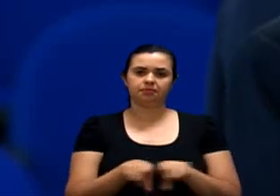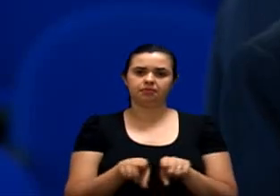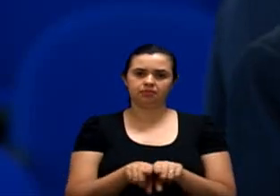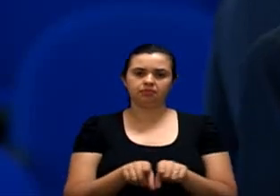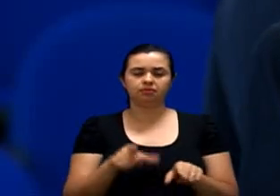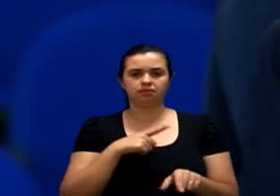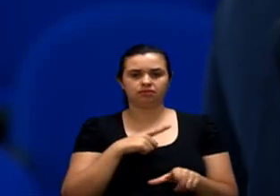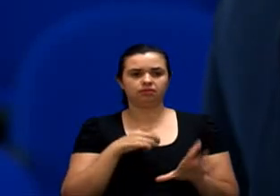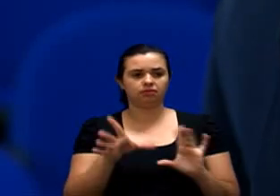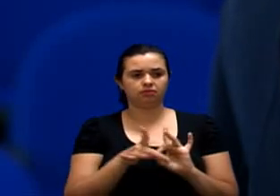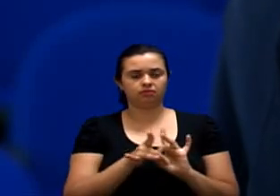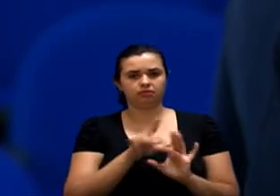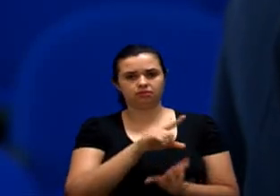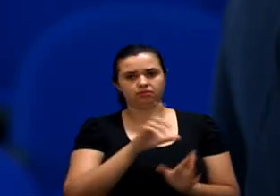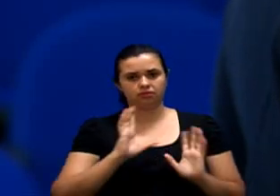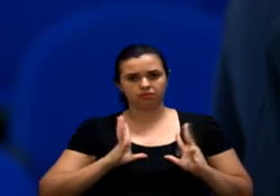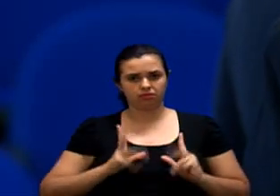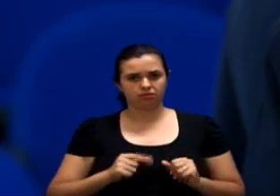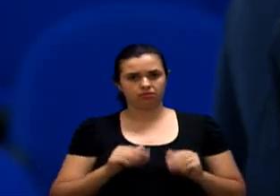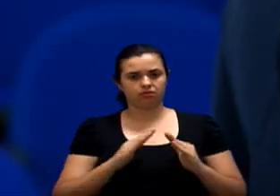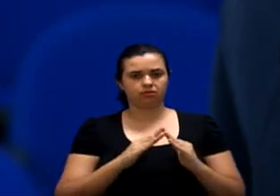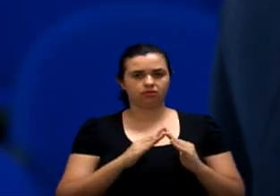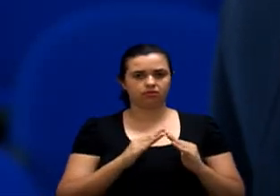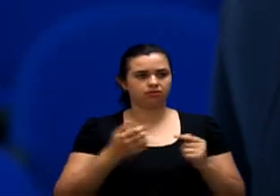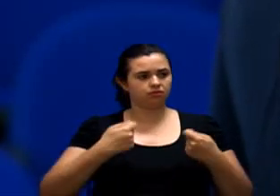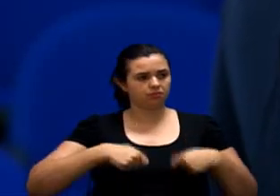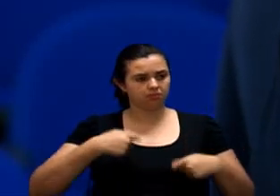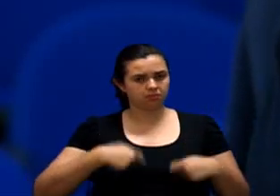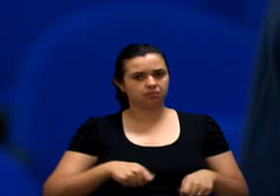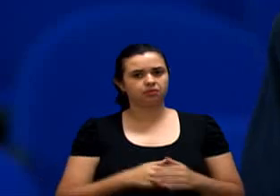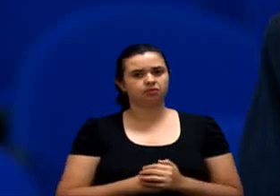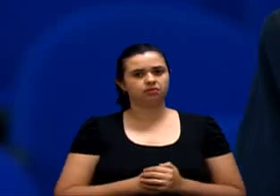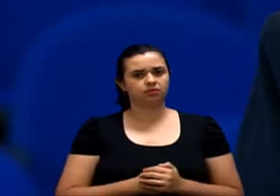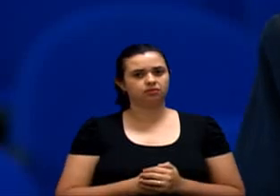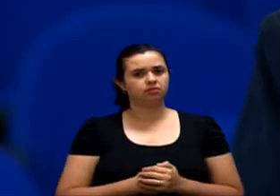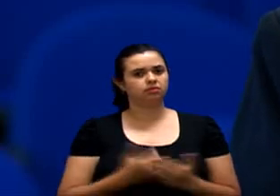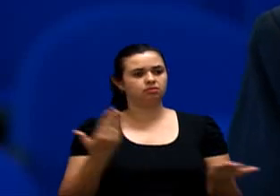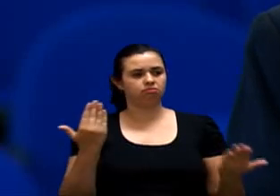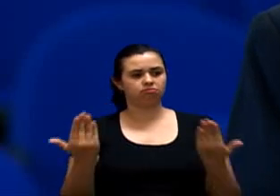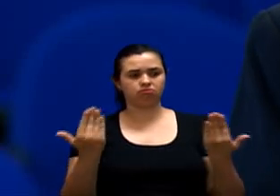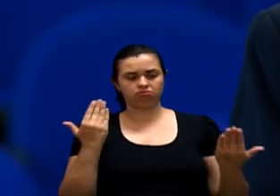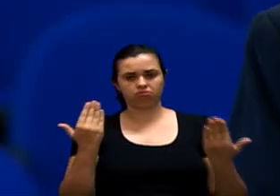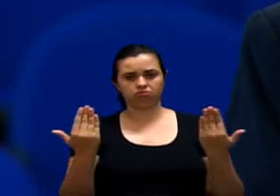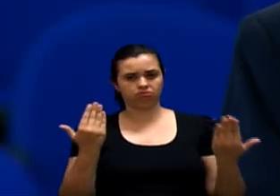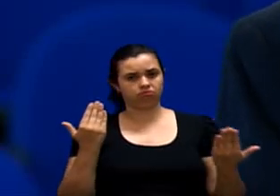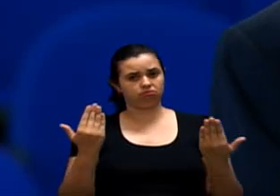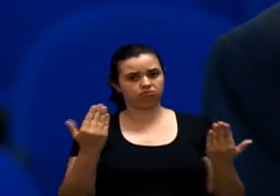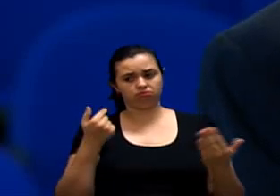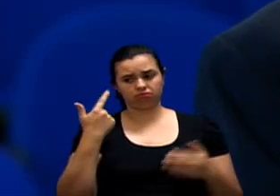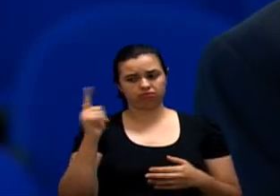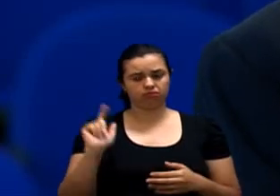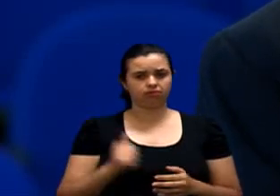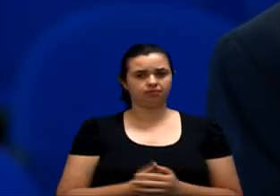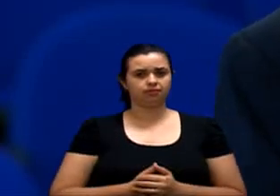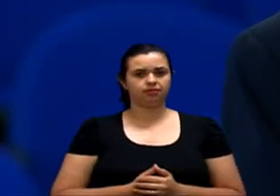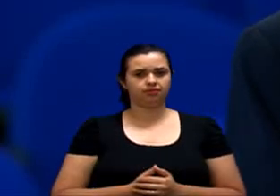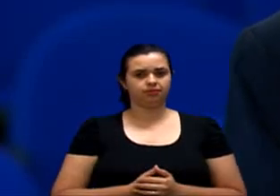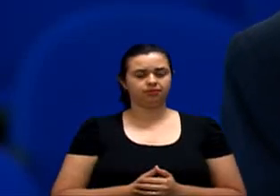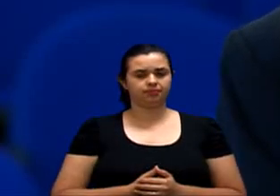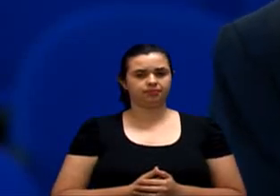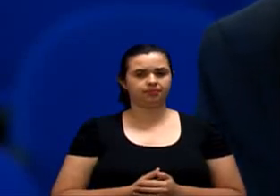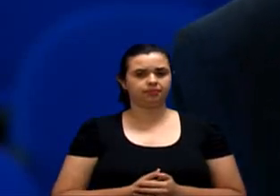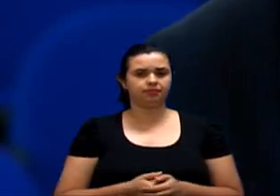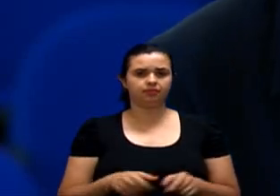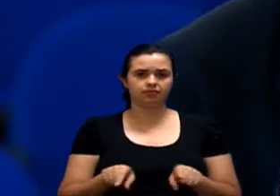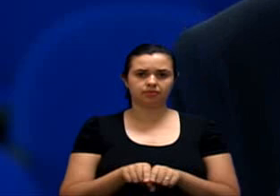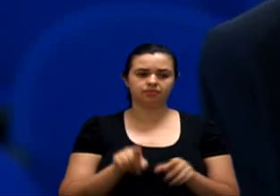que todos estamos elogiando, ela deveria servir de parâmetro para as outras, né? Então, aqui, um contrato que foi discutido